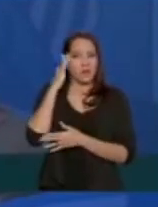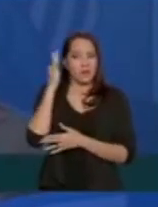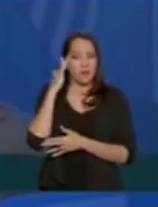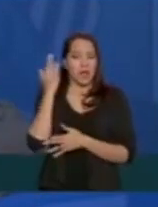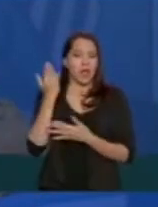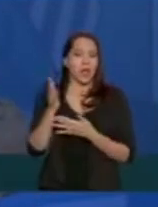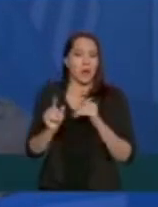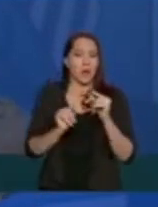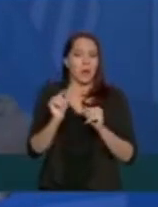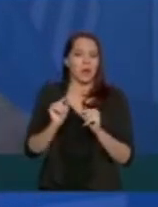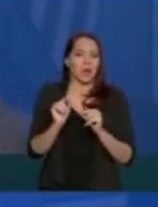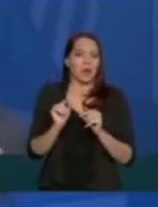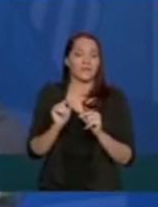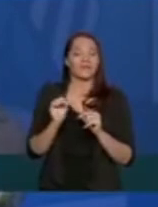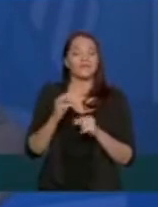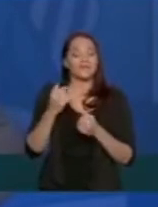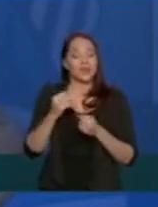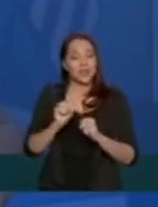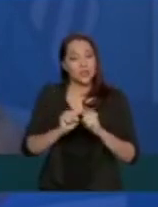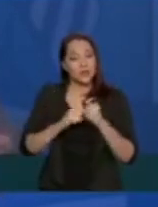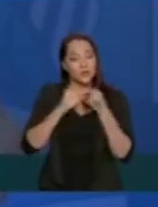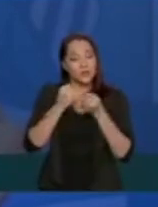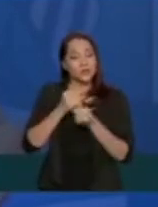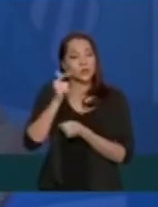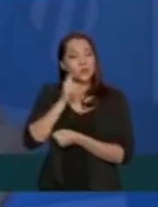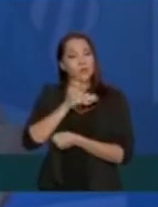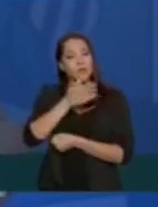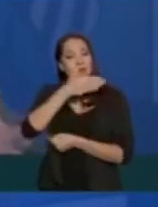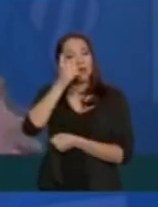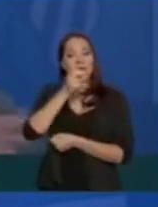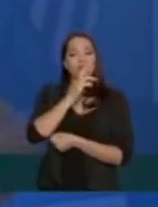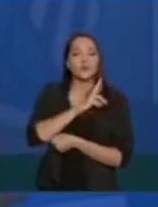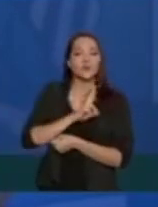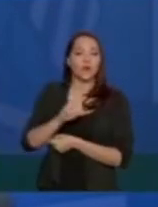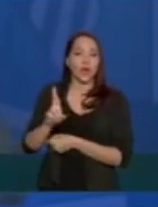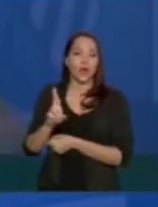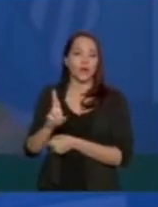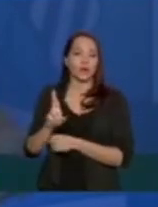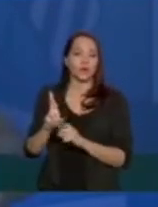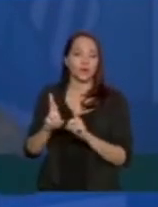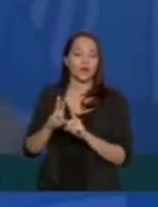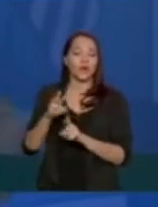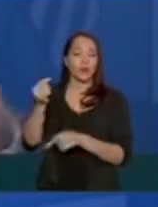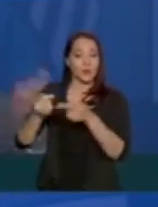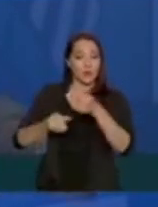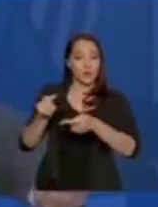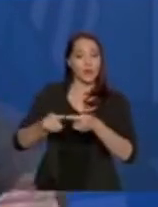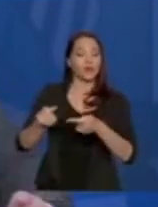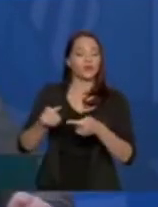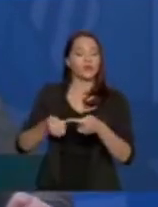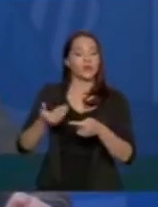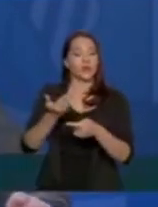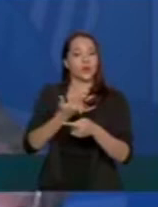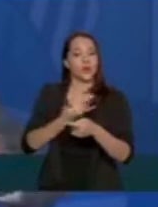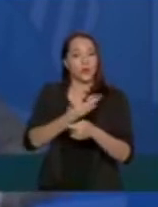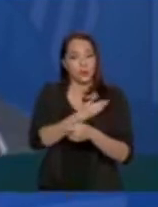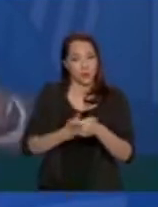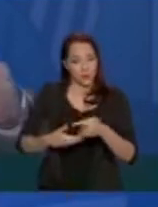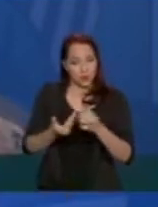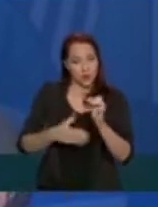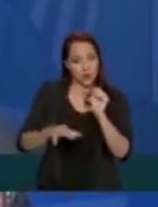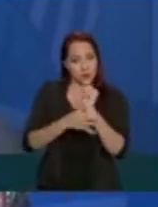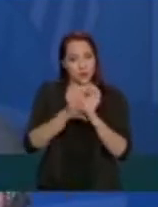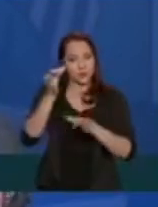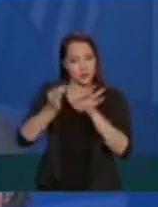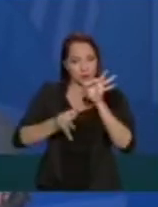procurar dar o melhor resultado de diagnóstico para que a política pública de segurança e de justiça